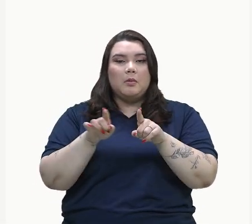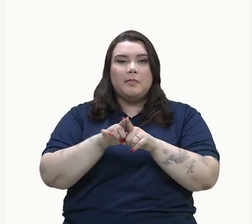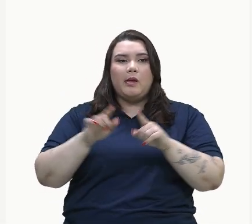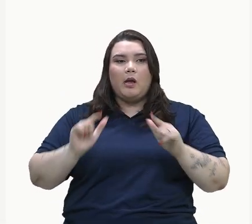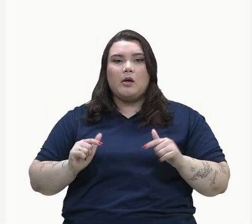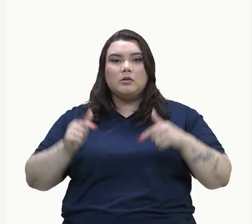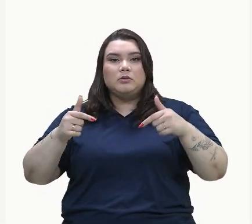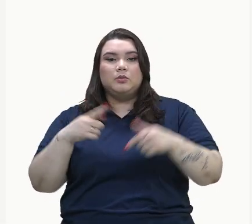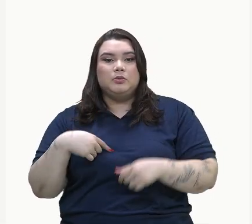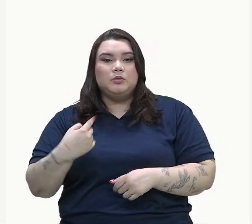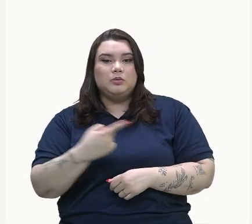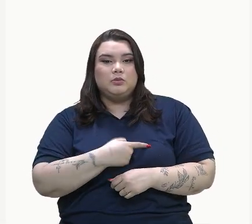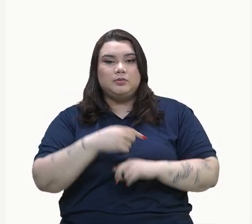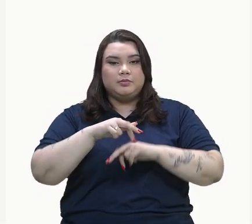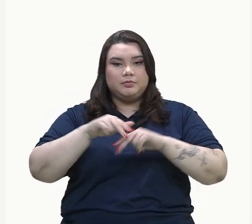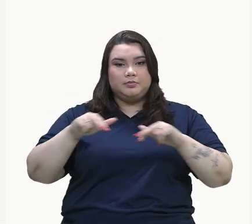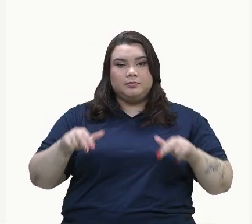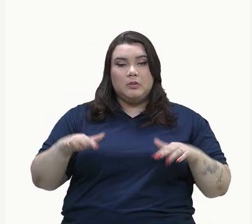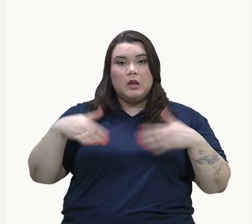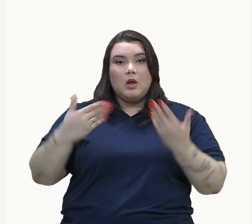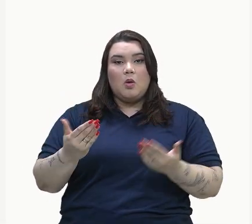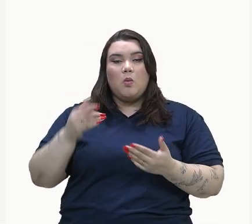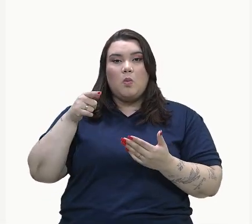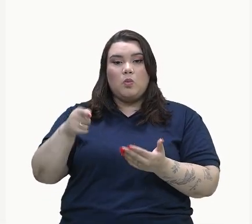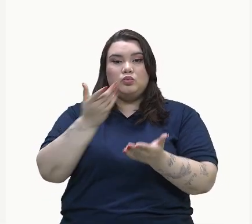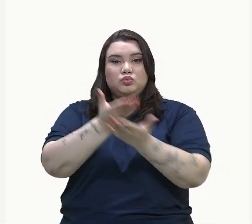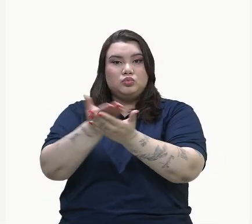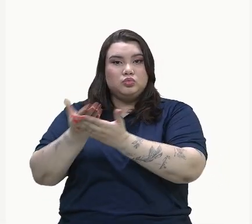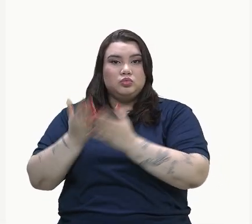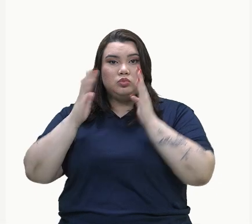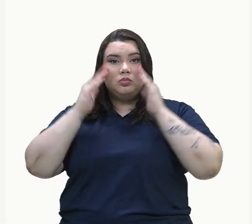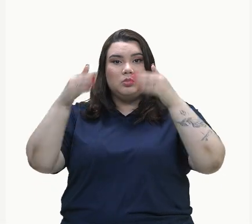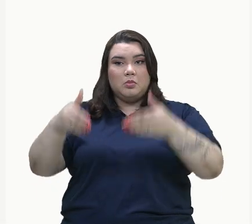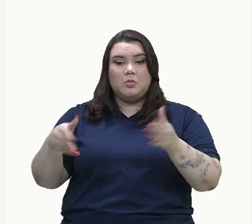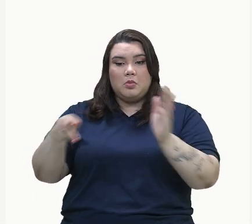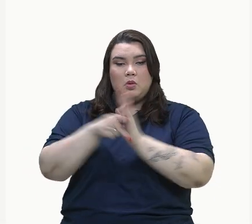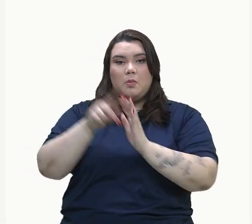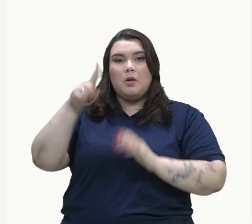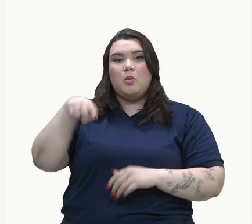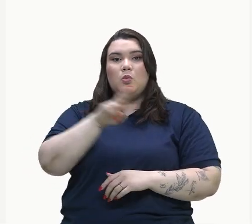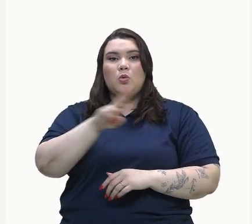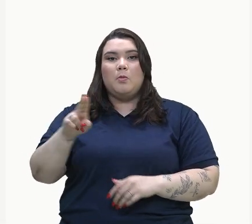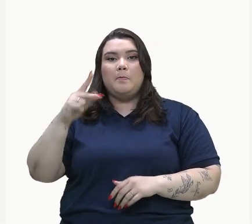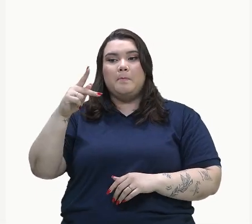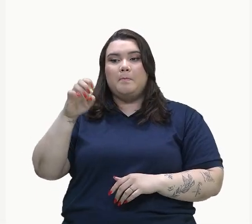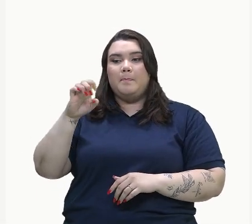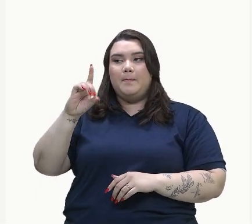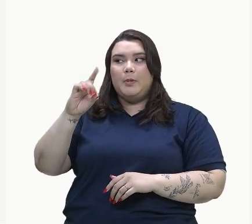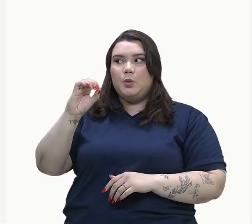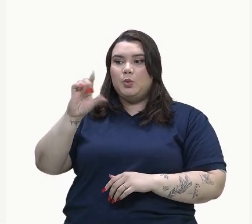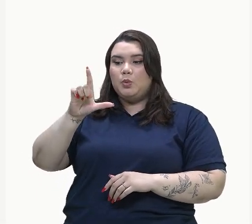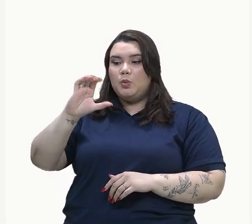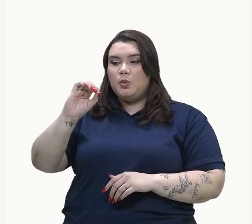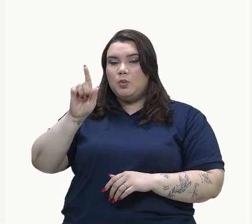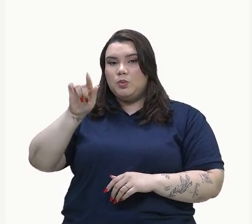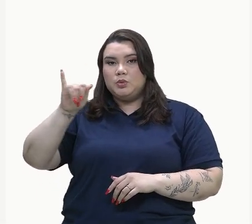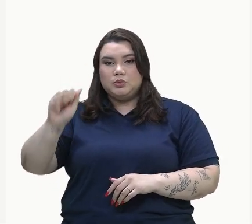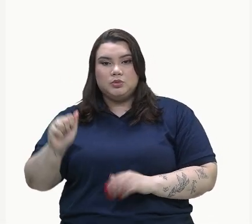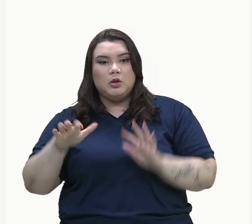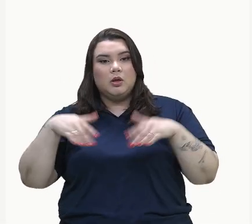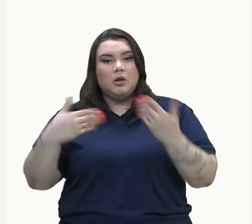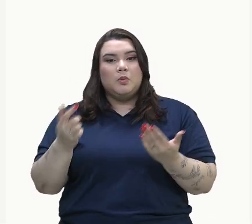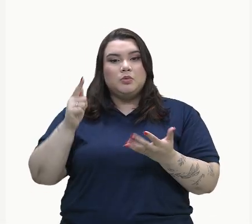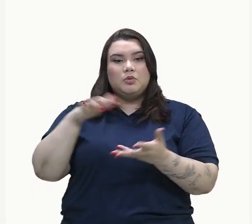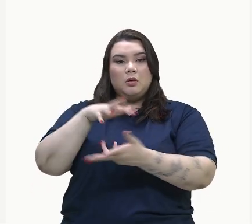A pedologia, ela vai estudar ali os solos de uma forma geral. A geografia entende que o solo é produto